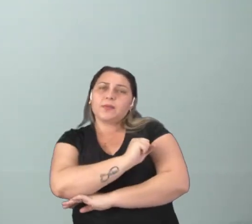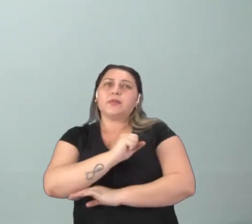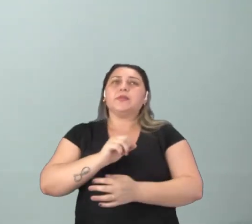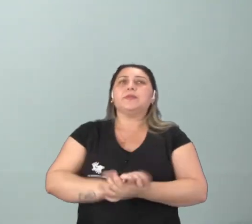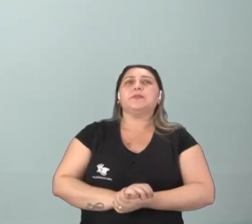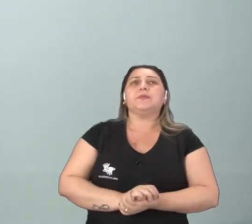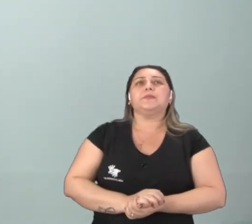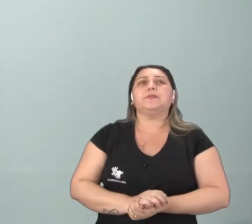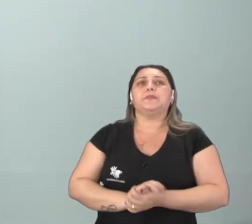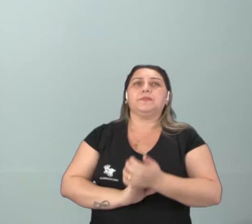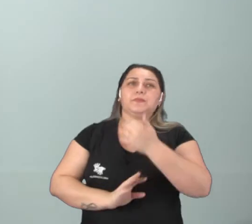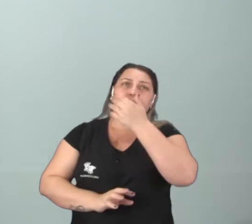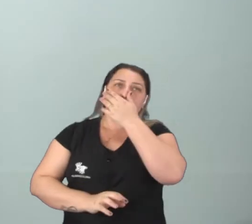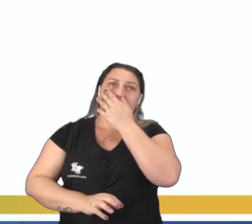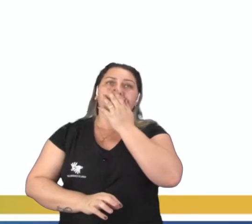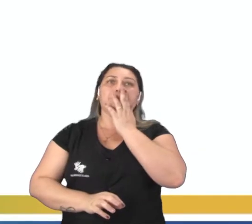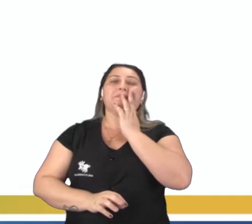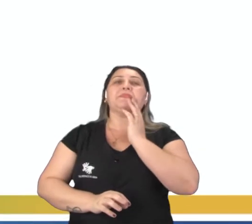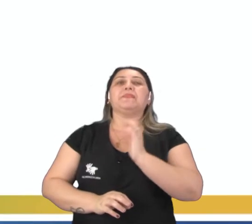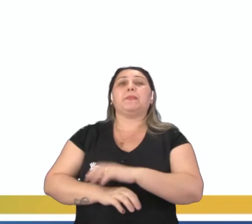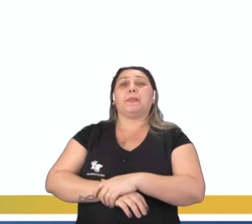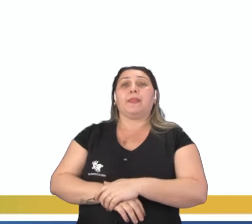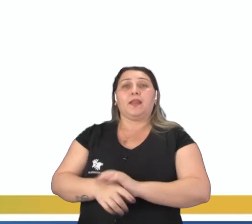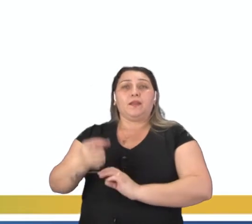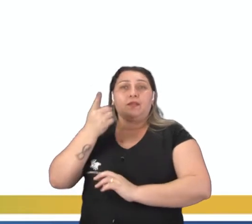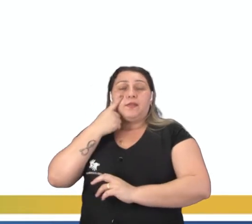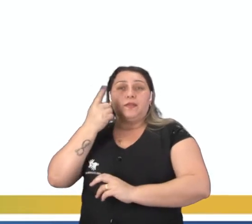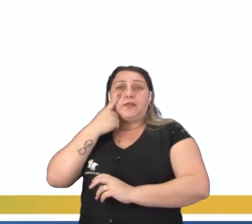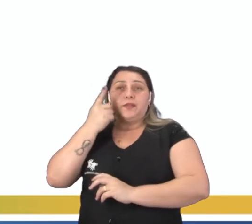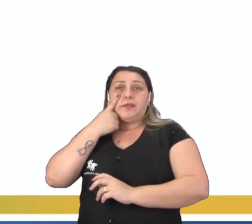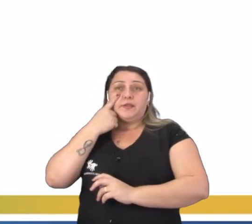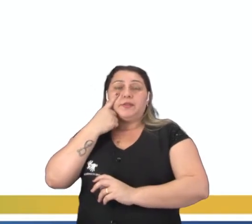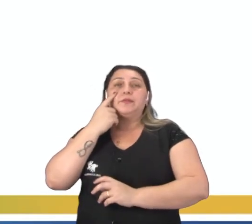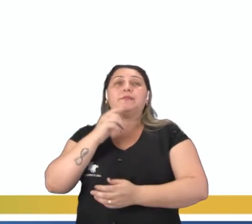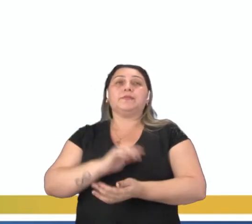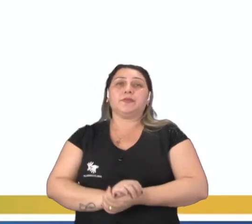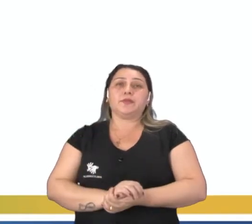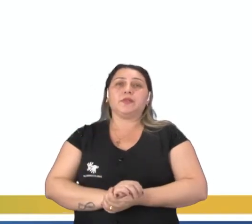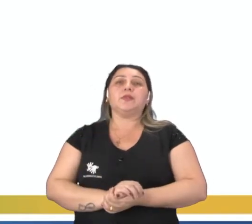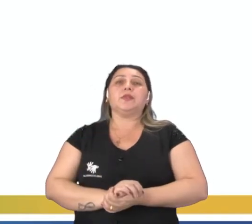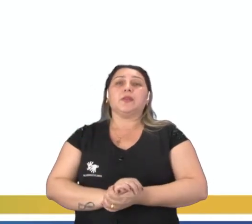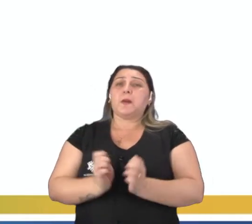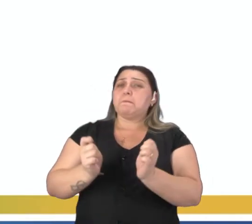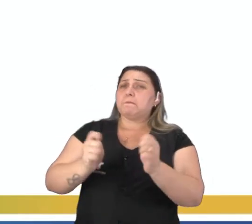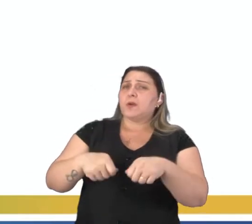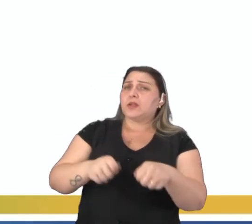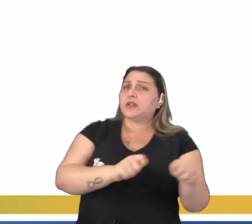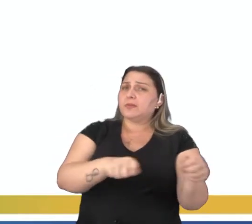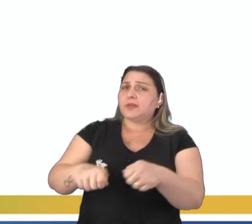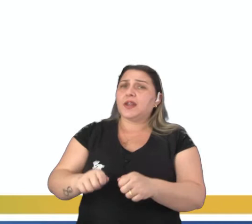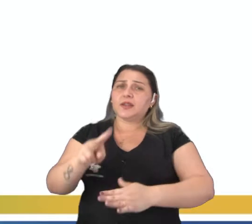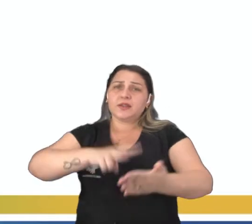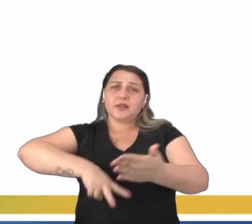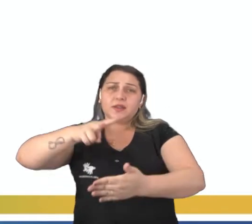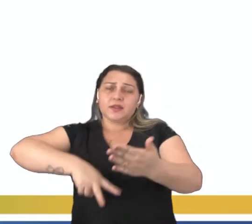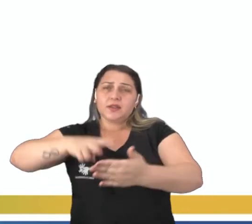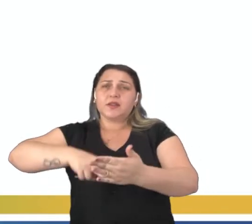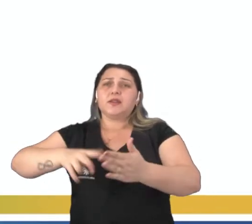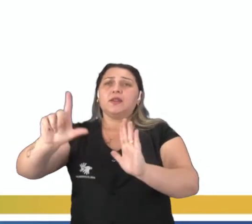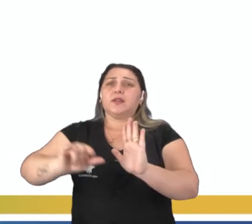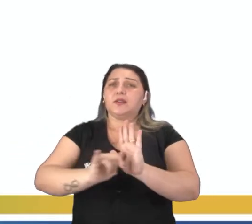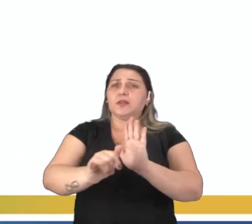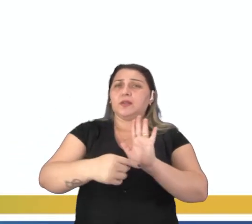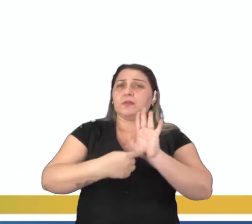Então acompanhem o Exercitando de hoje. Observem se vocês estão colocando possibilidades de leitura para os